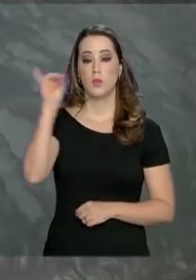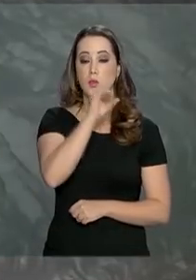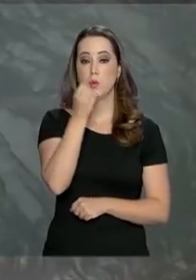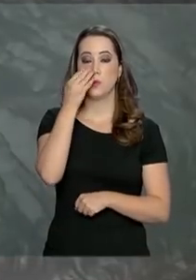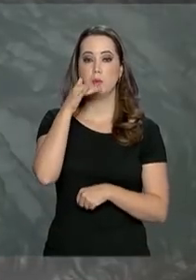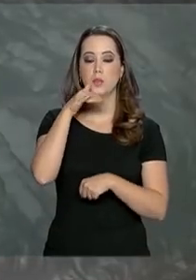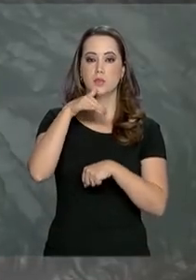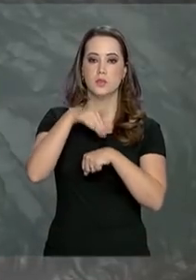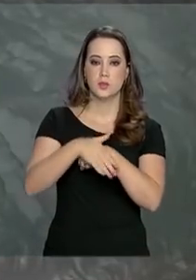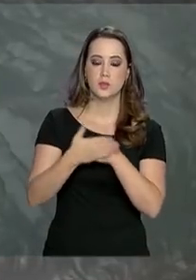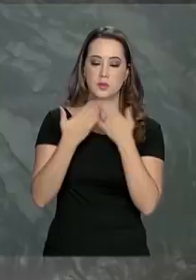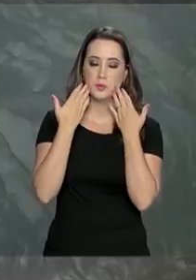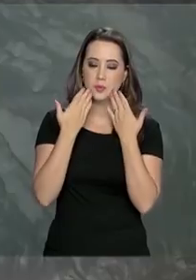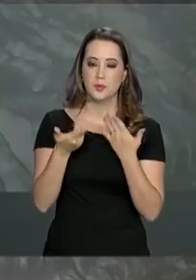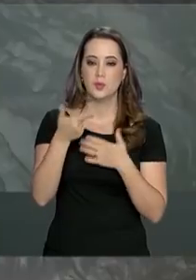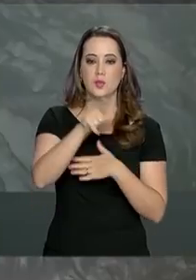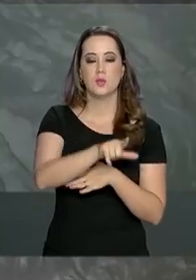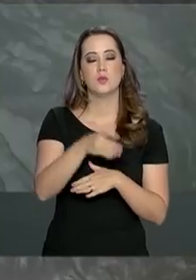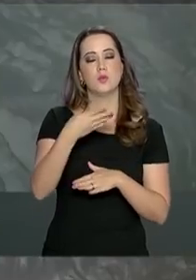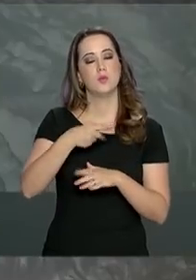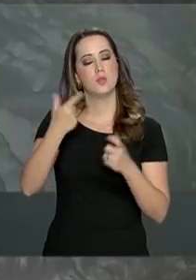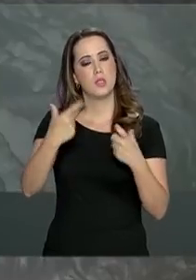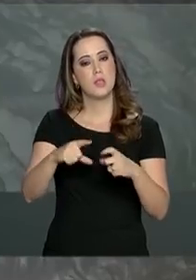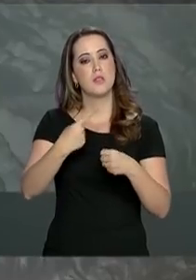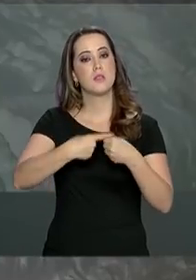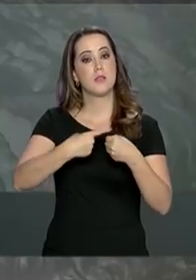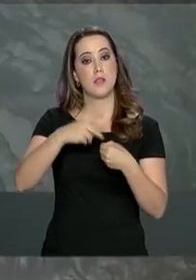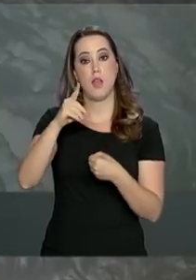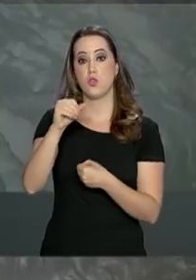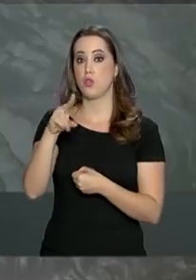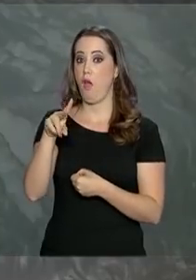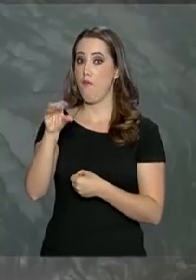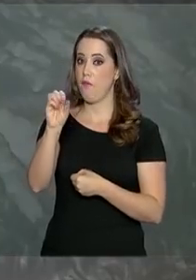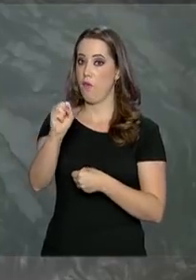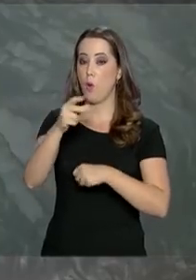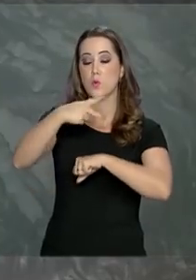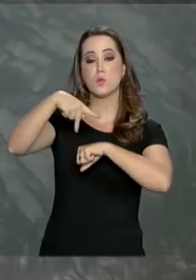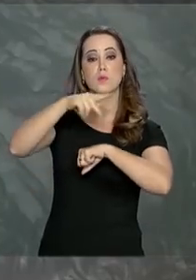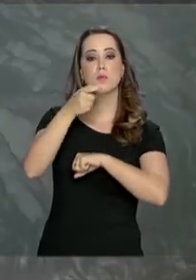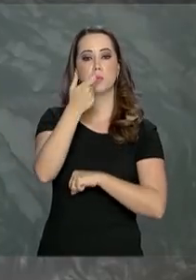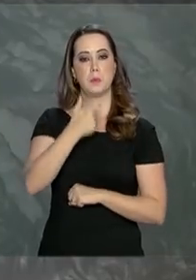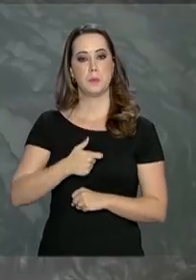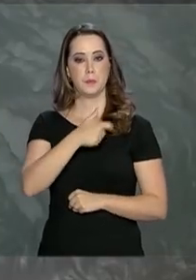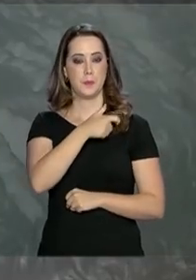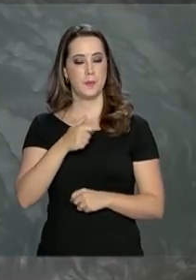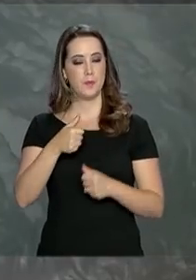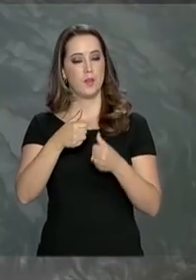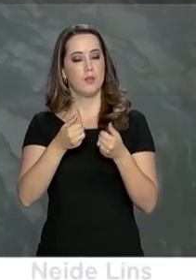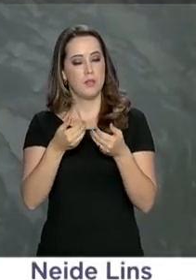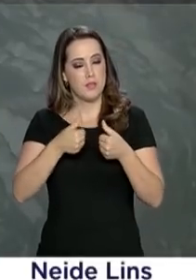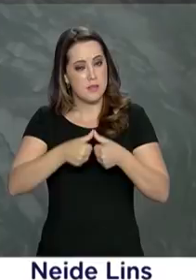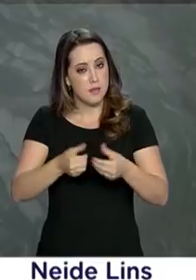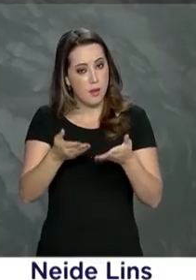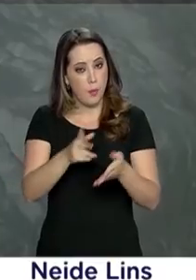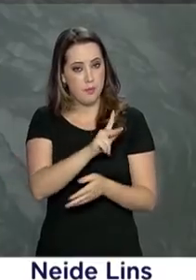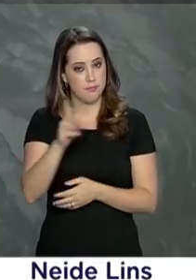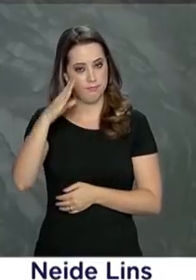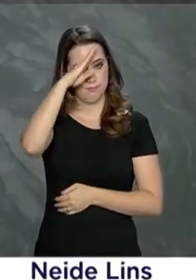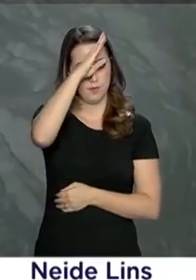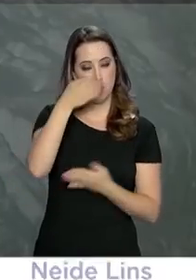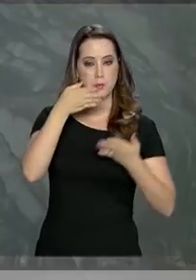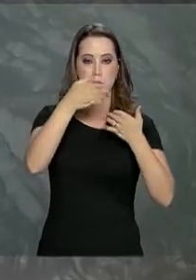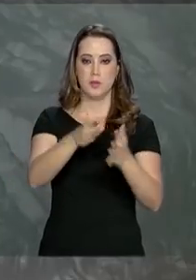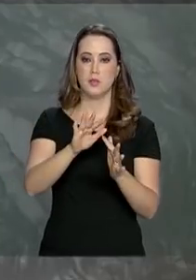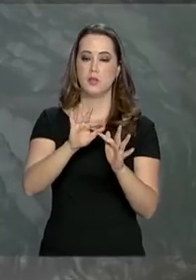Olá, boa noite. Voltamos a falar ao vivo de Davos, na Suíça, onde está o presidente Jair Bolsonaro. Ele participa aqui